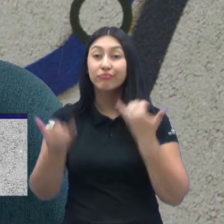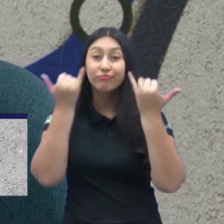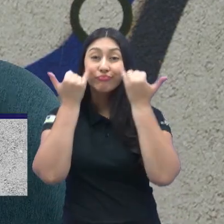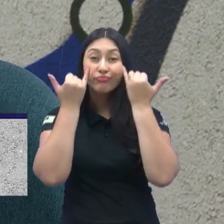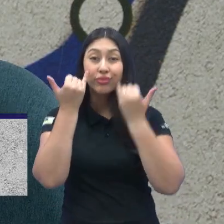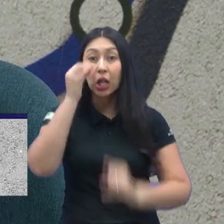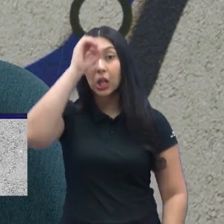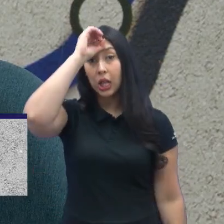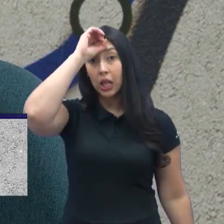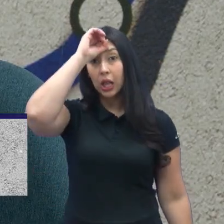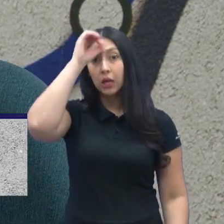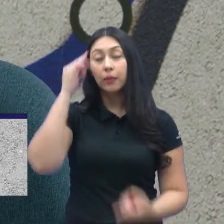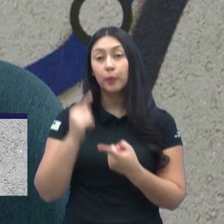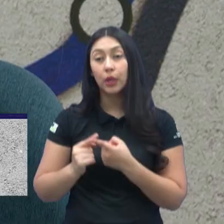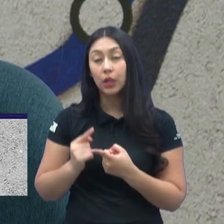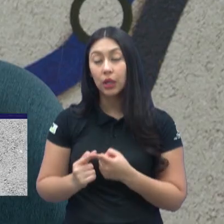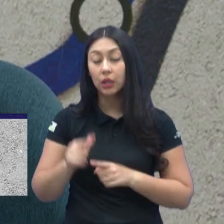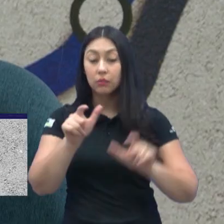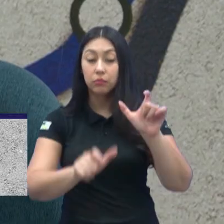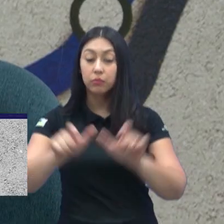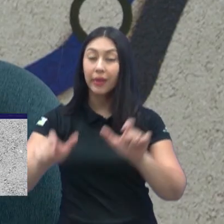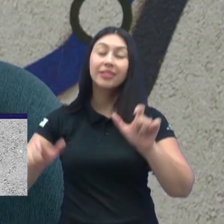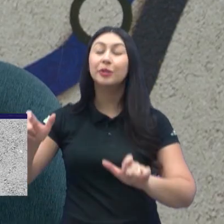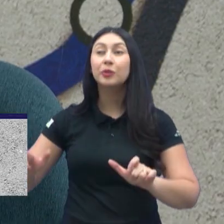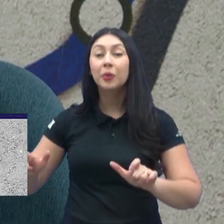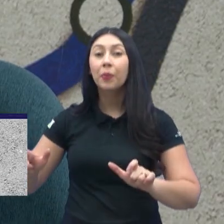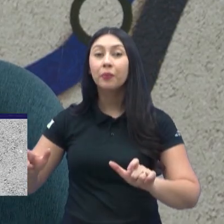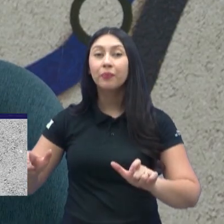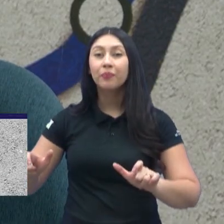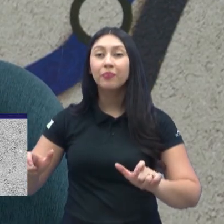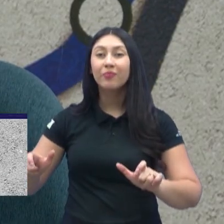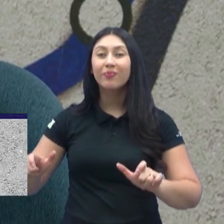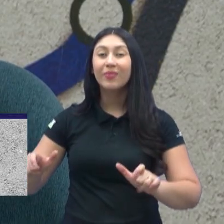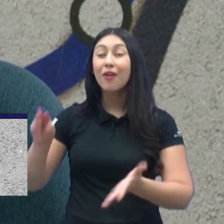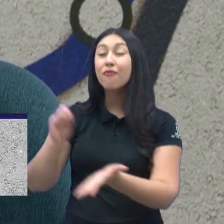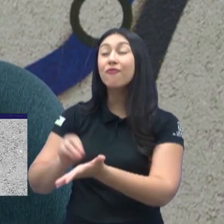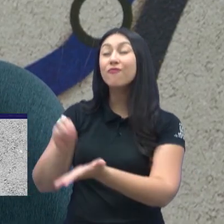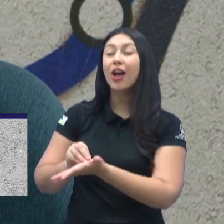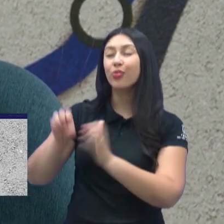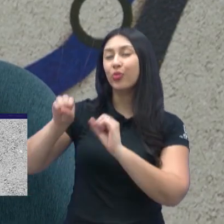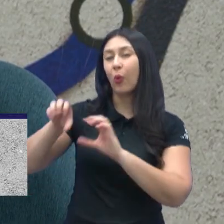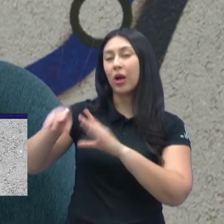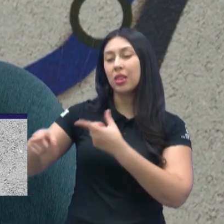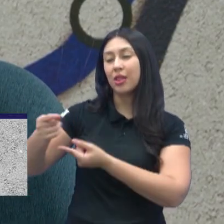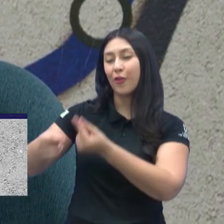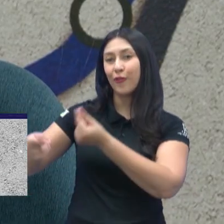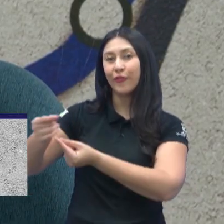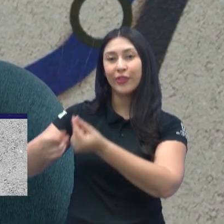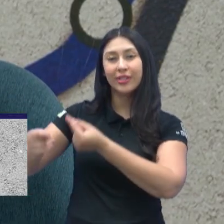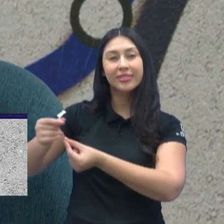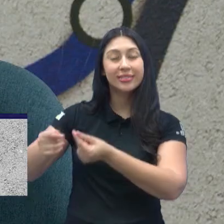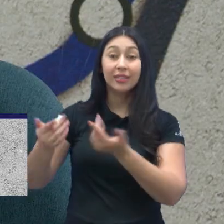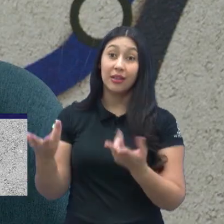né? Porque as pessoas não trazem uma educação financeira lá de trás, né? Como a gente